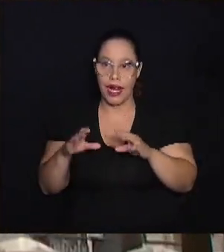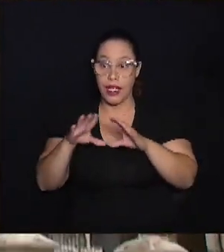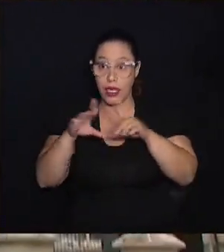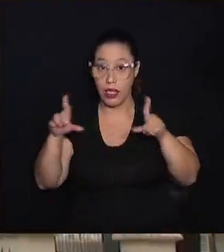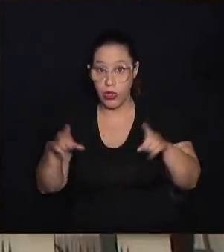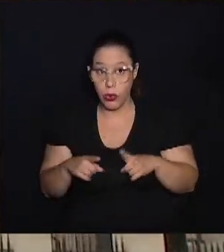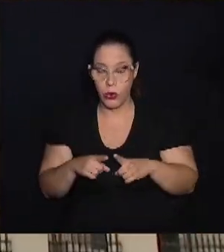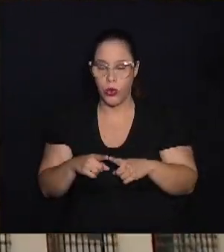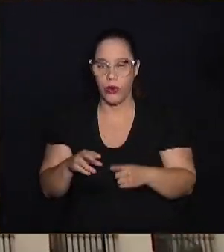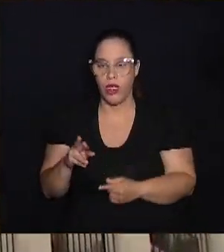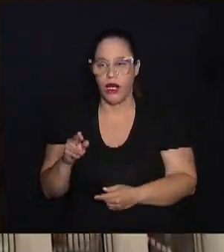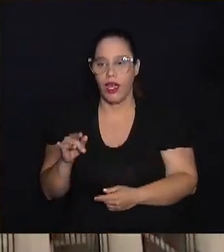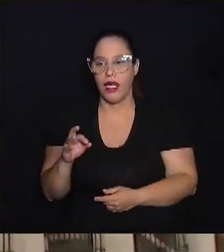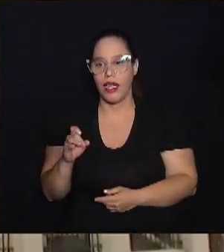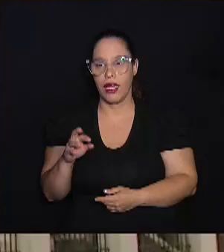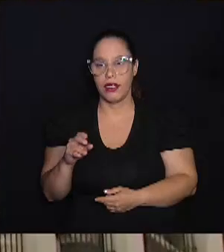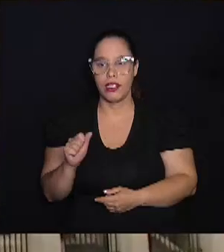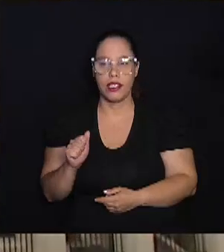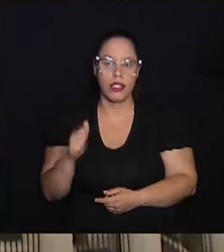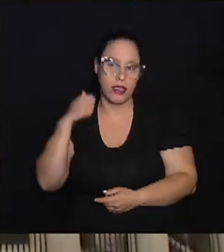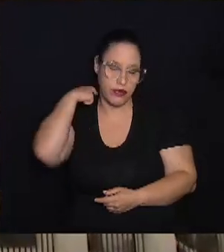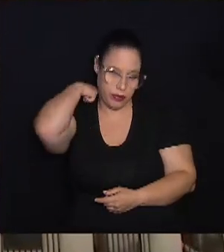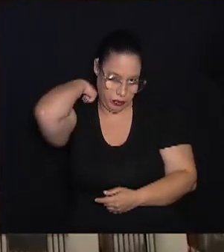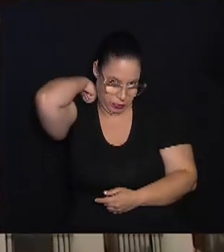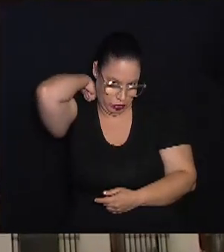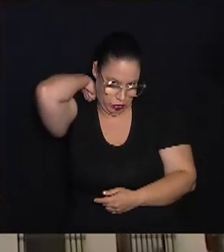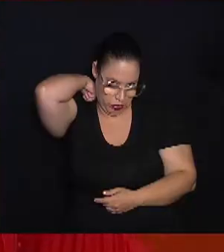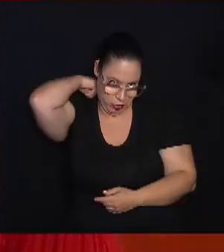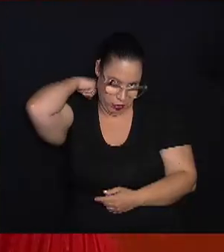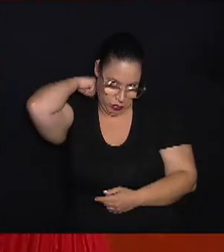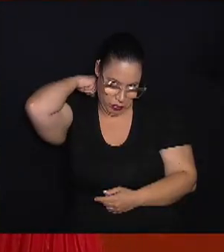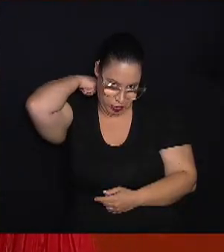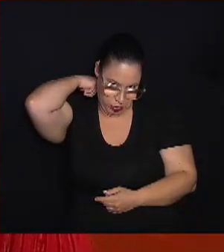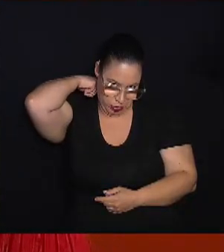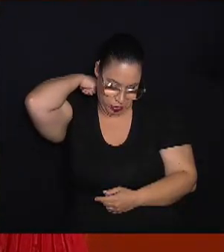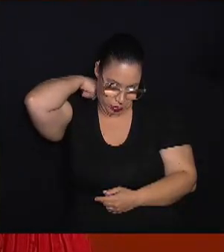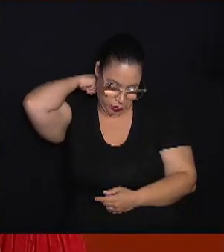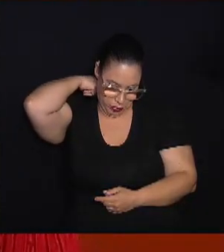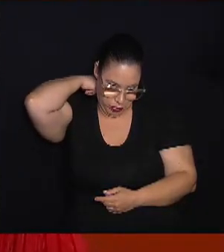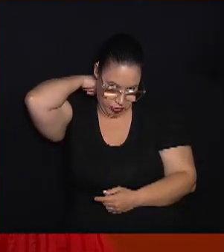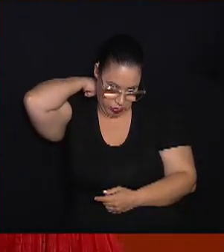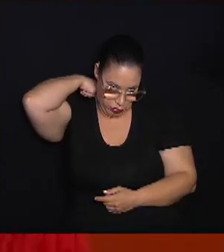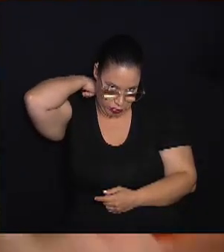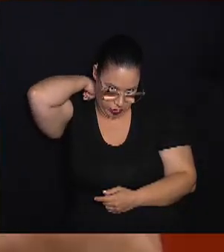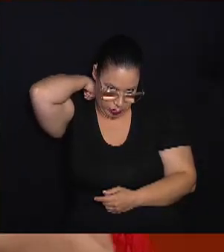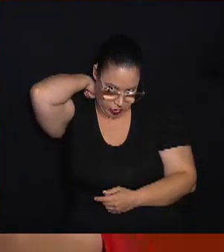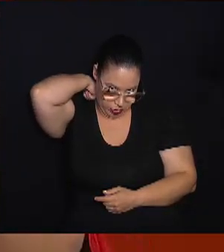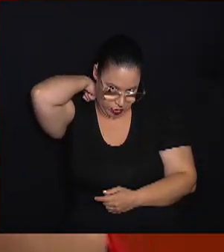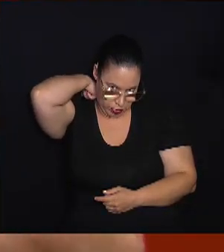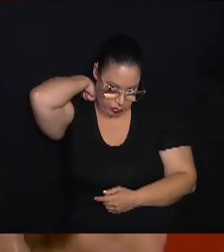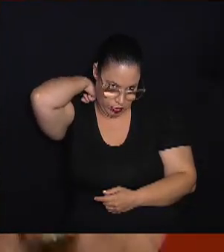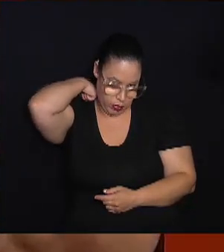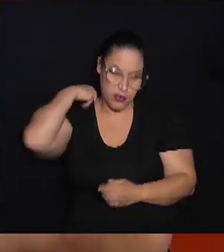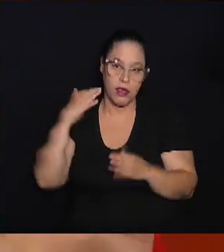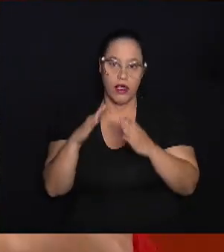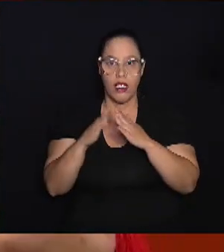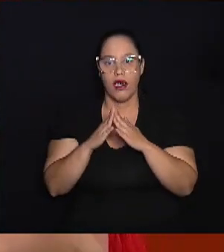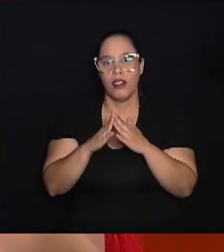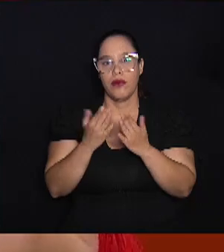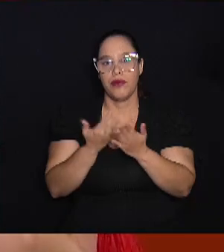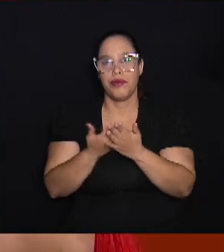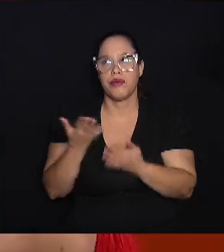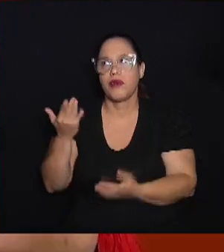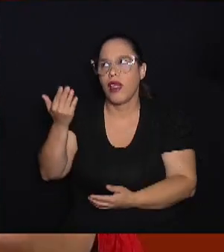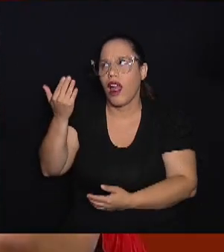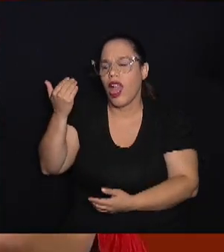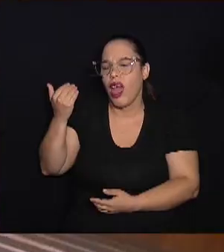com elementos neorrenascentistas e neogóticos. A escola, ela tem essa parte antiga, que é a neoclássica,